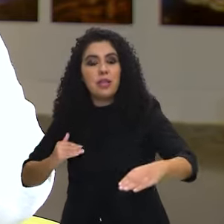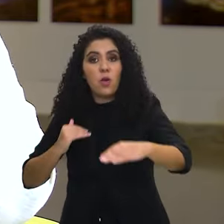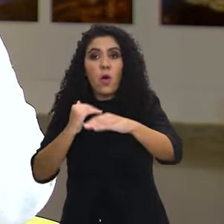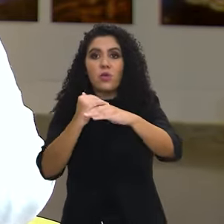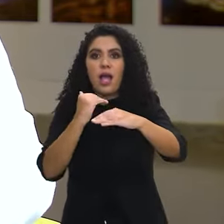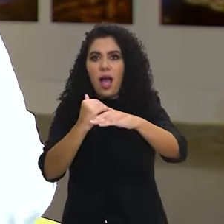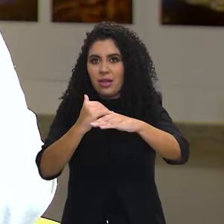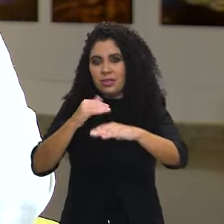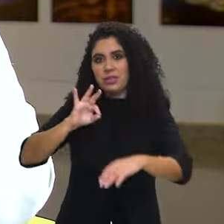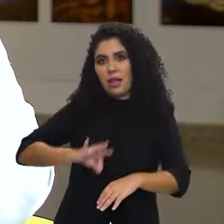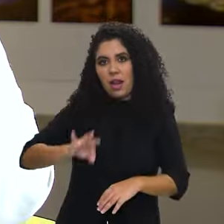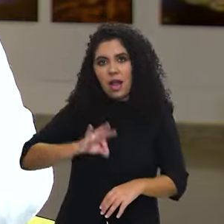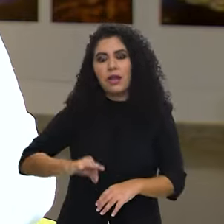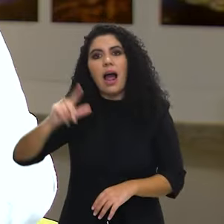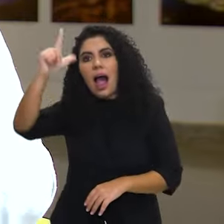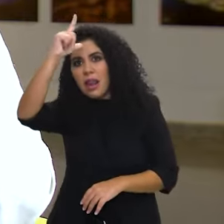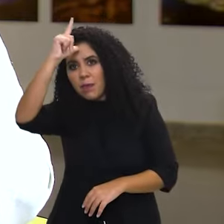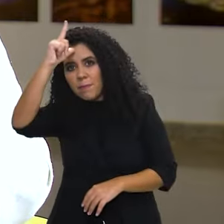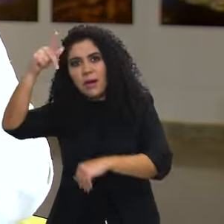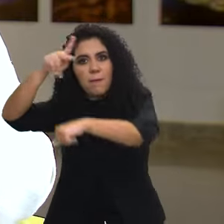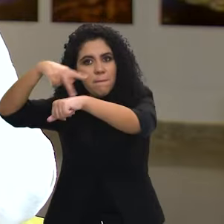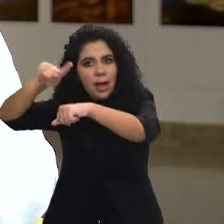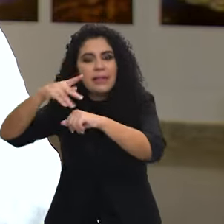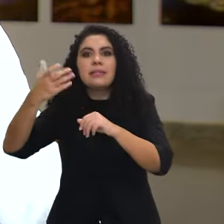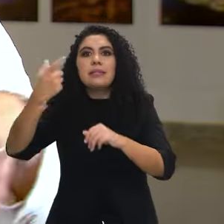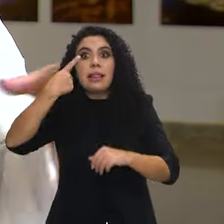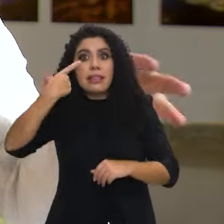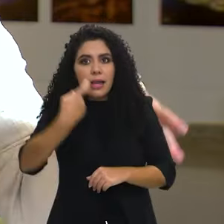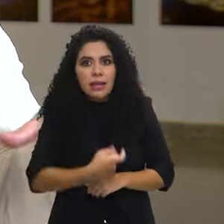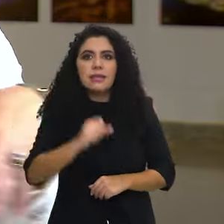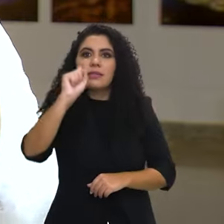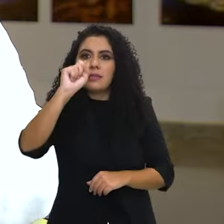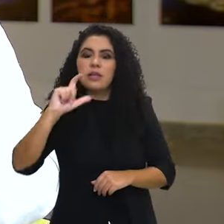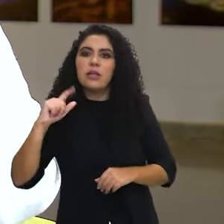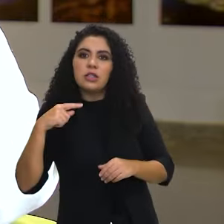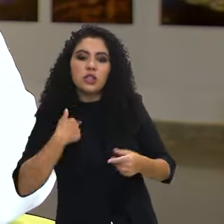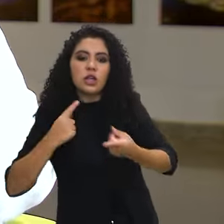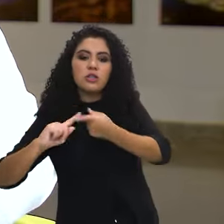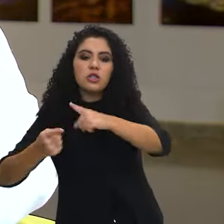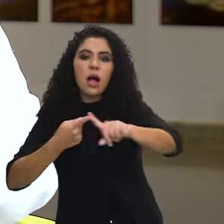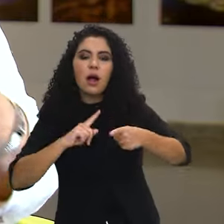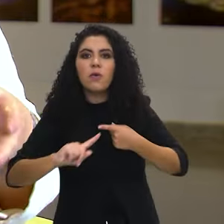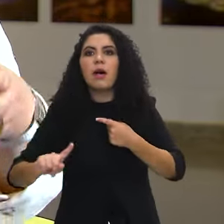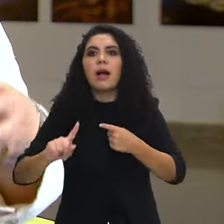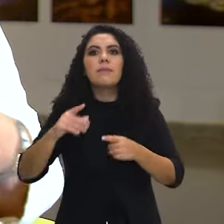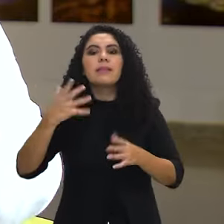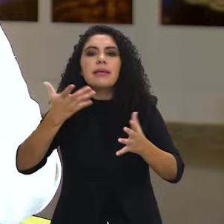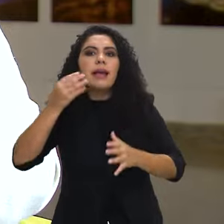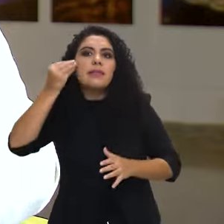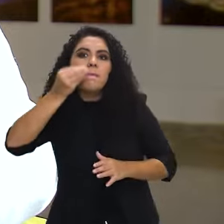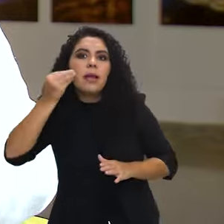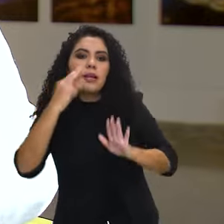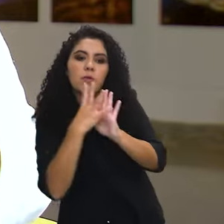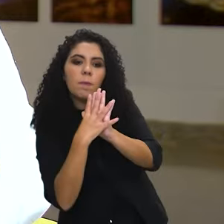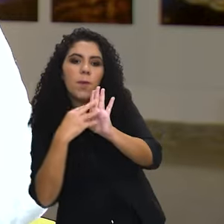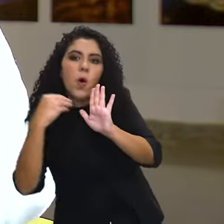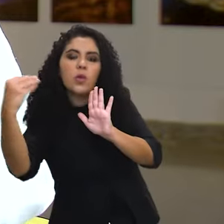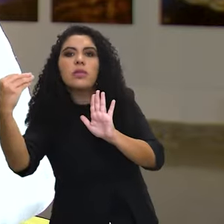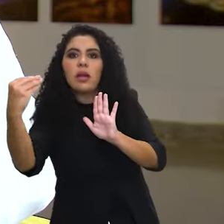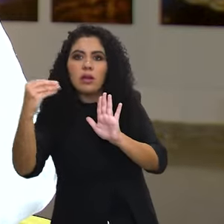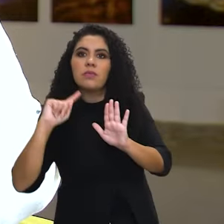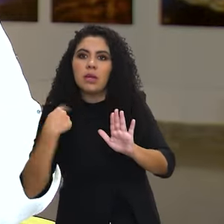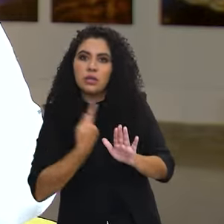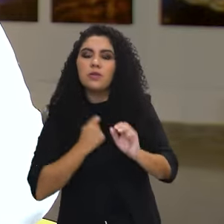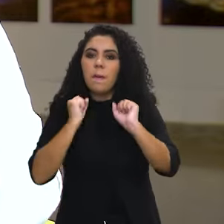falou ah eu quero discutir como que vocês fizeram então a gente tem aí né diversas experiências que a gente pode